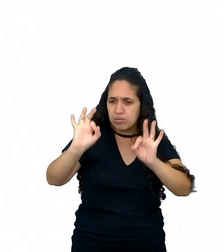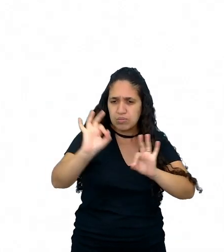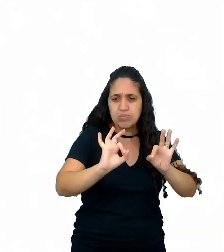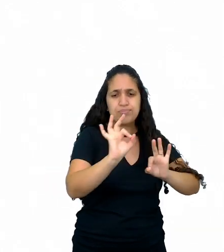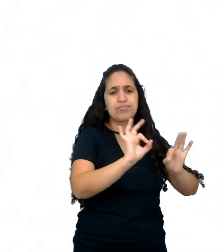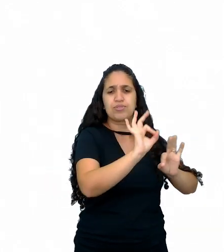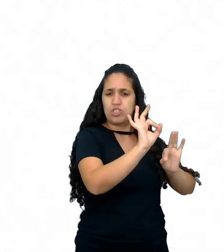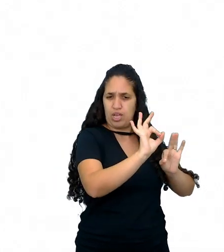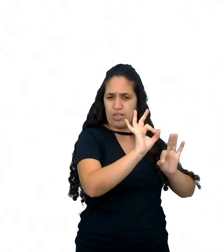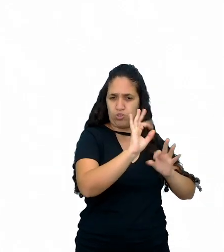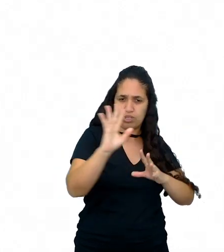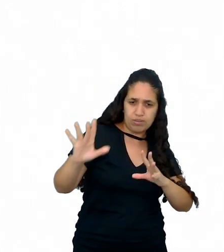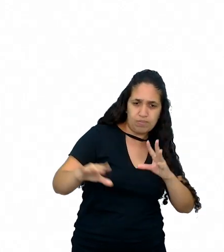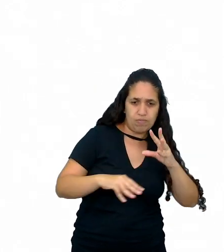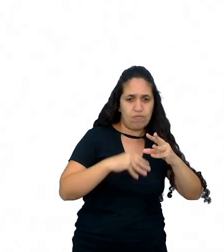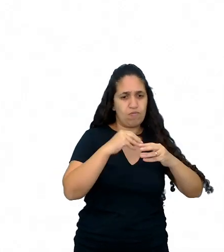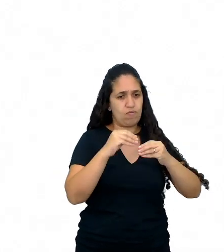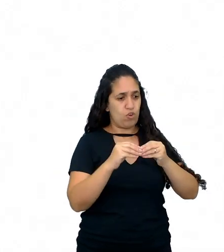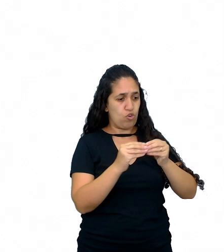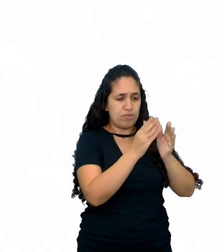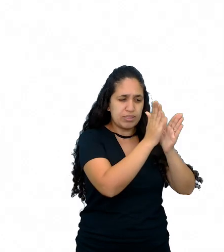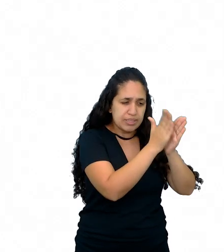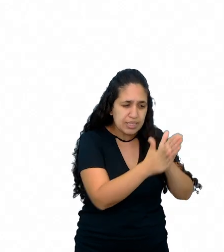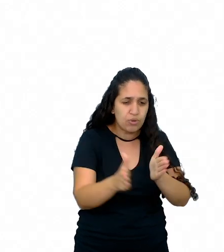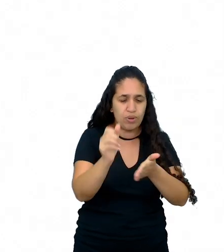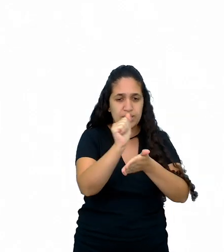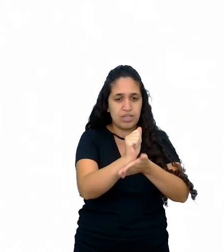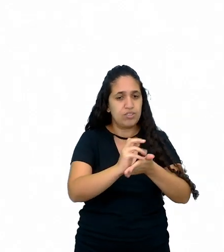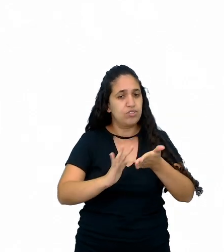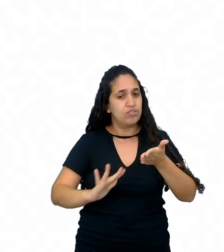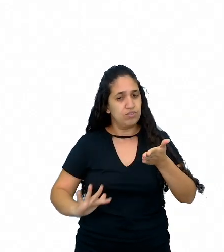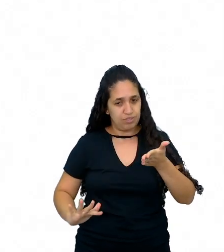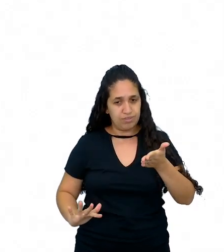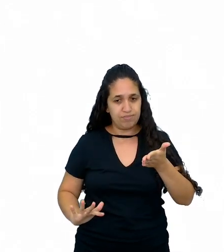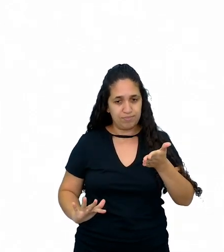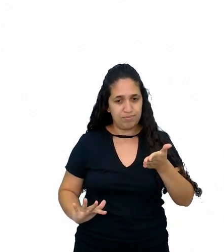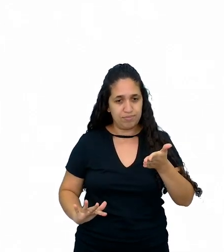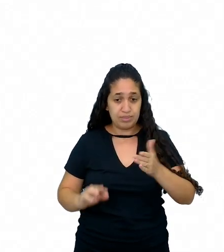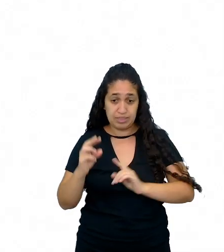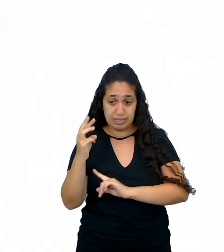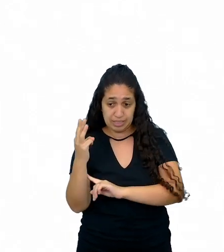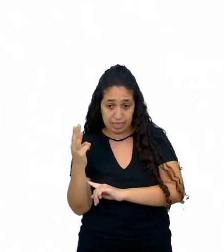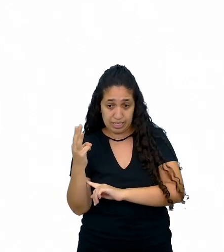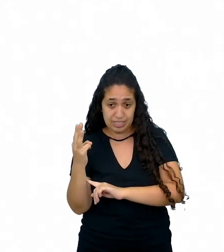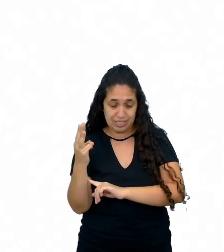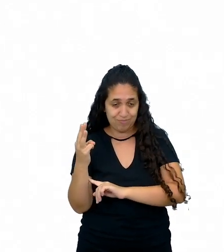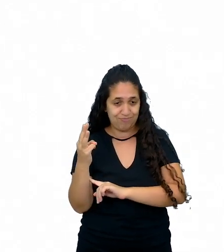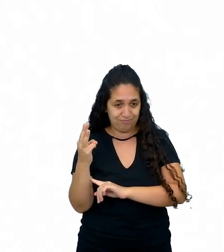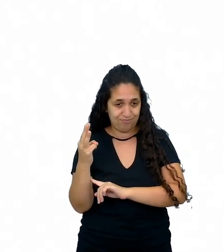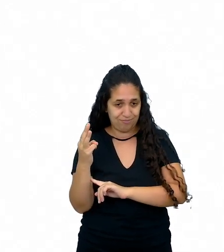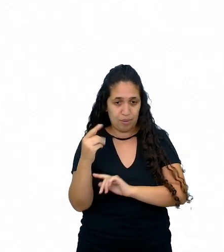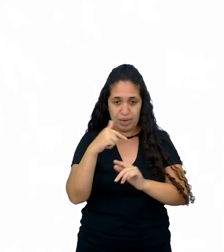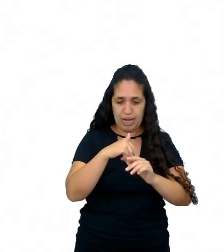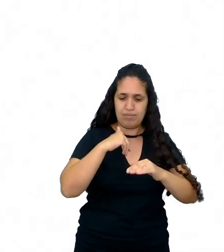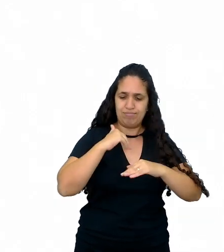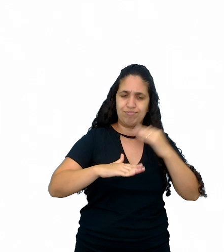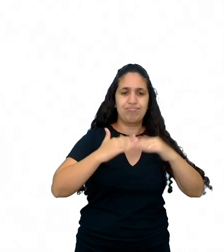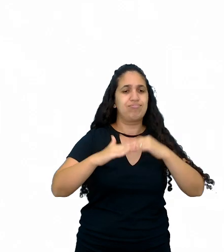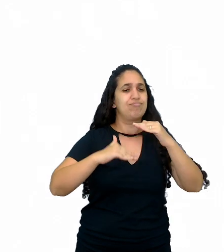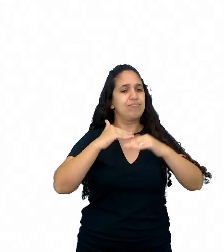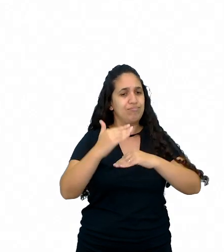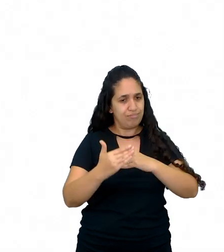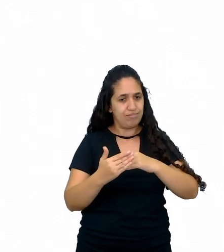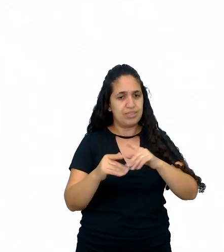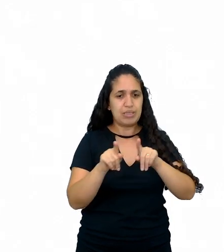que envolva a sequência de atividade 3, para que ela seja desenvolvida.